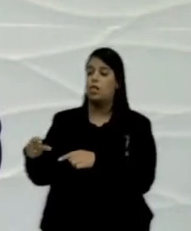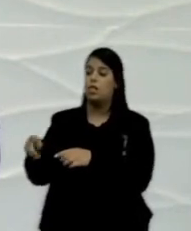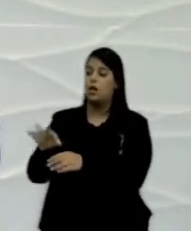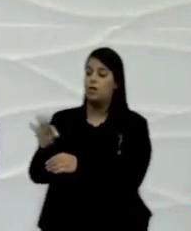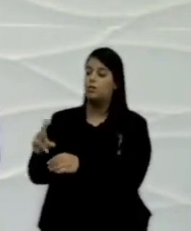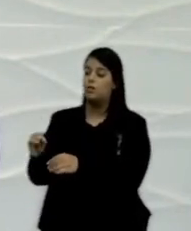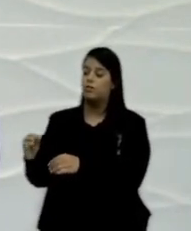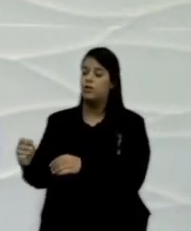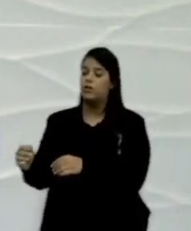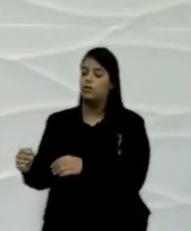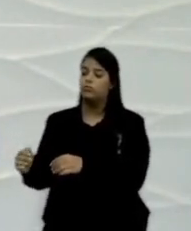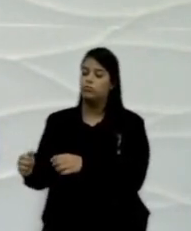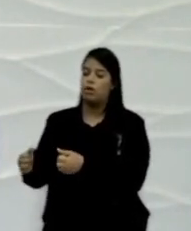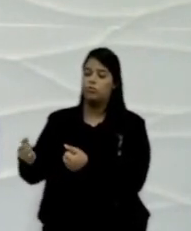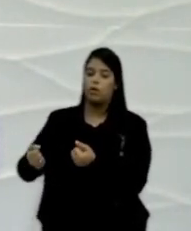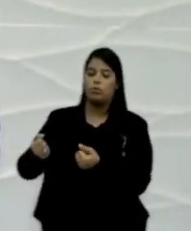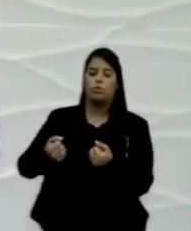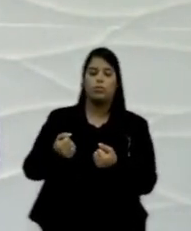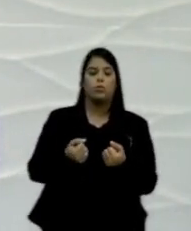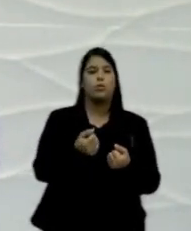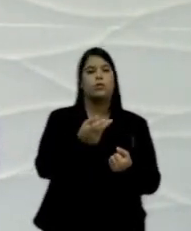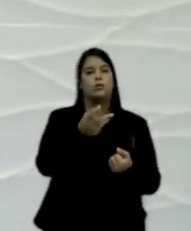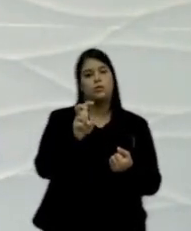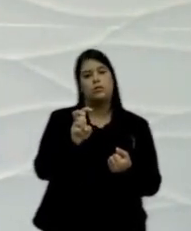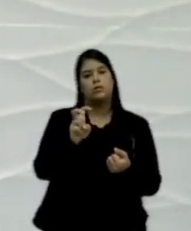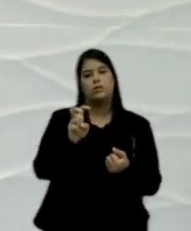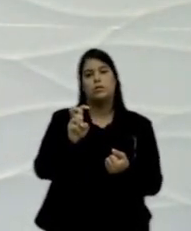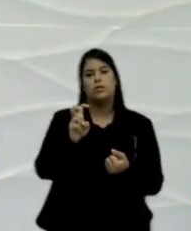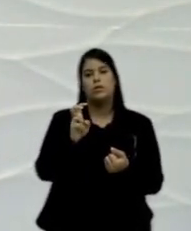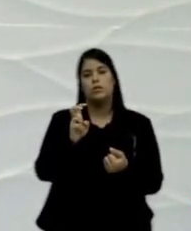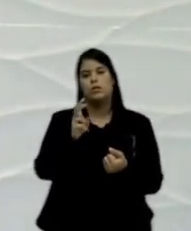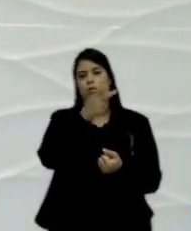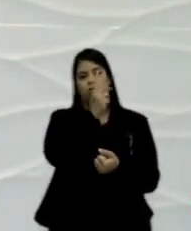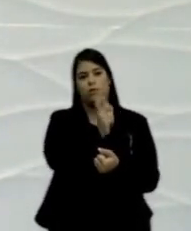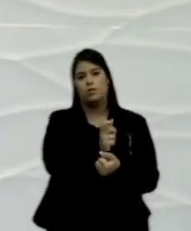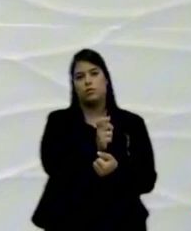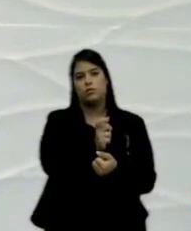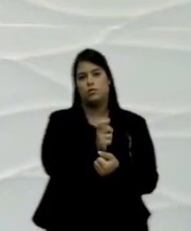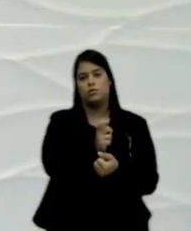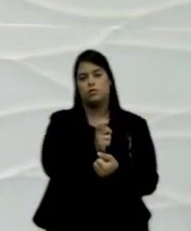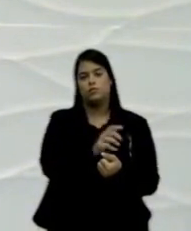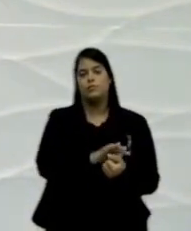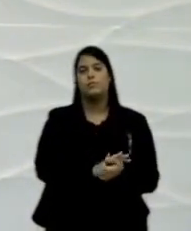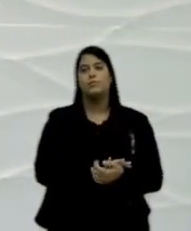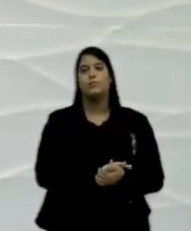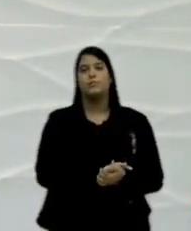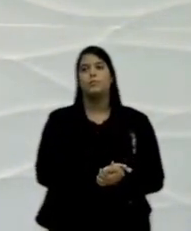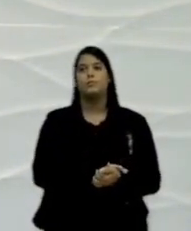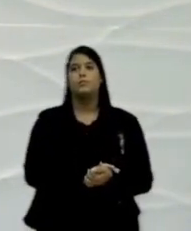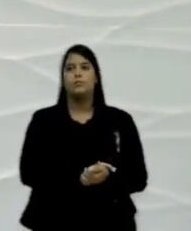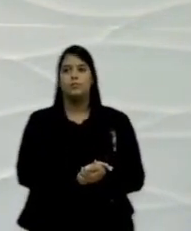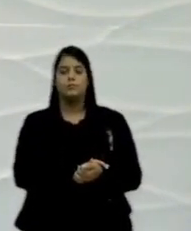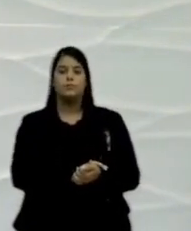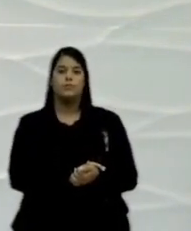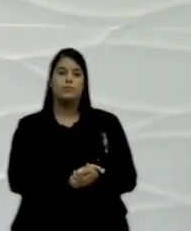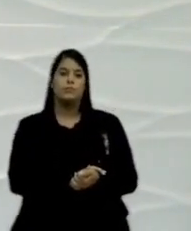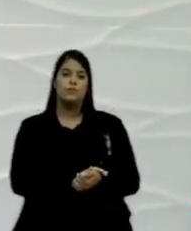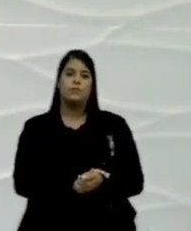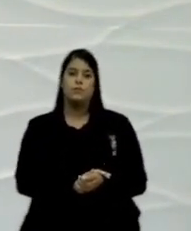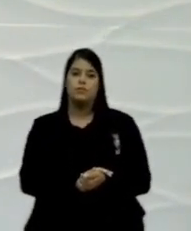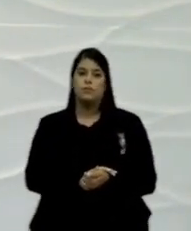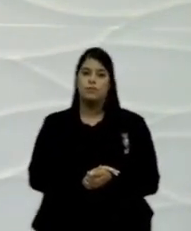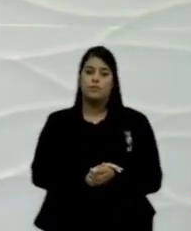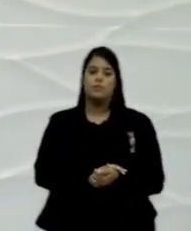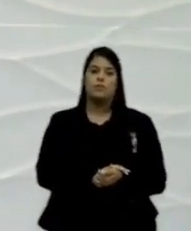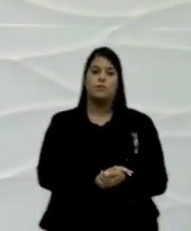4, 5 pessoas, 10 pessoas num carro, que vem receber o Bolsa Família.